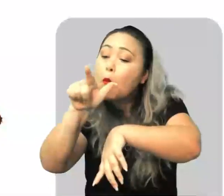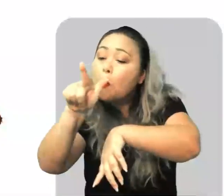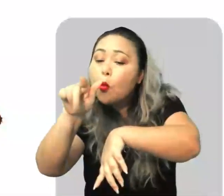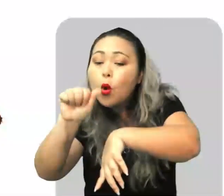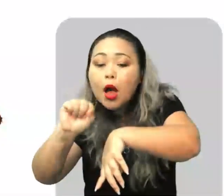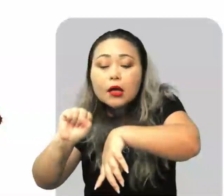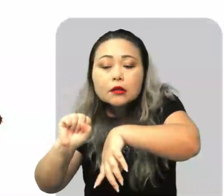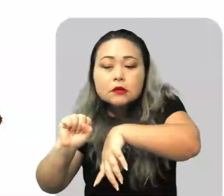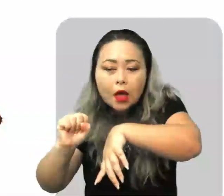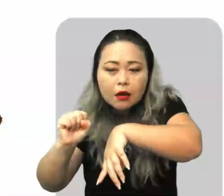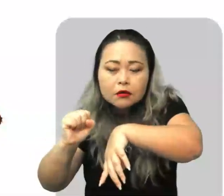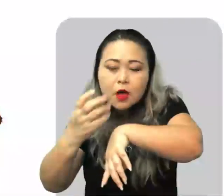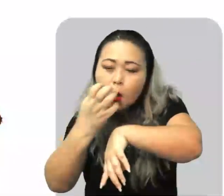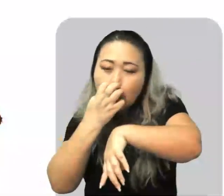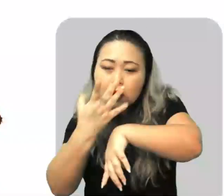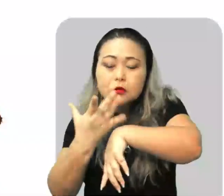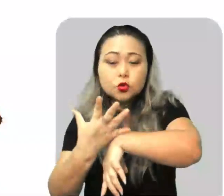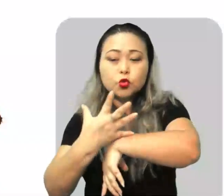pulgas,